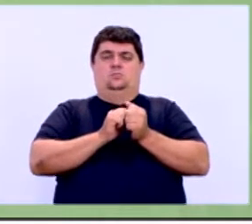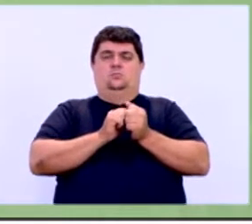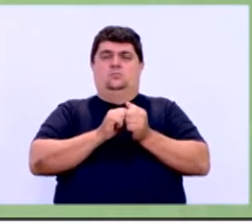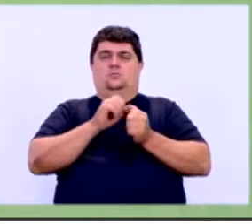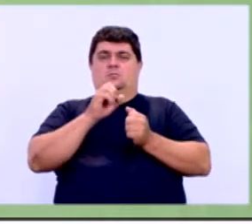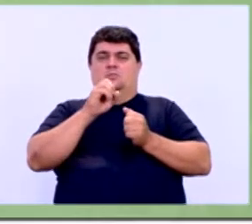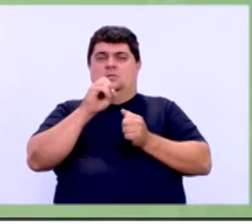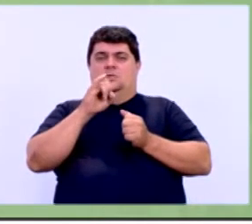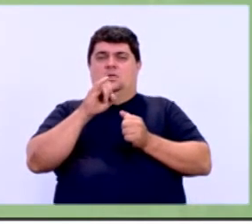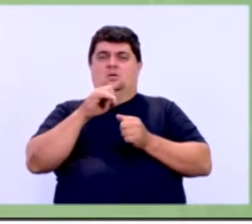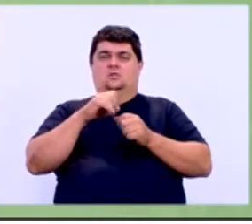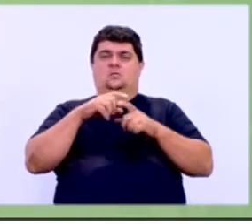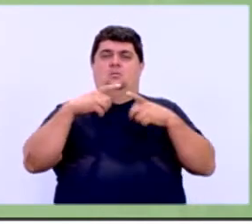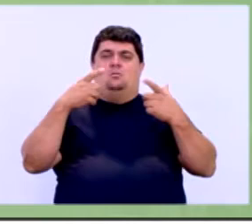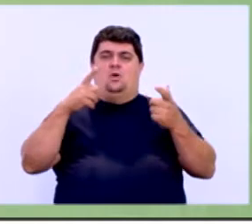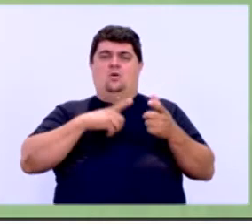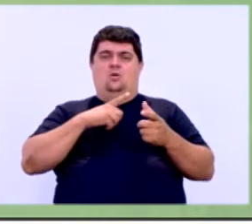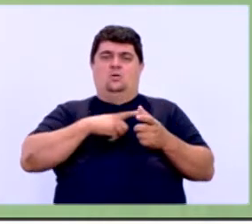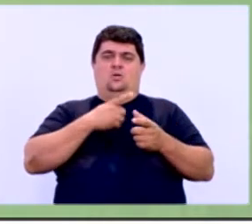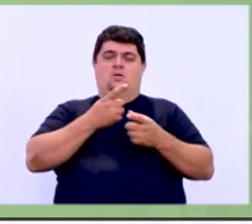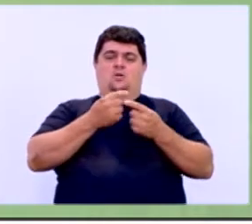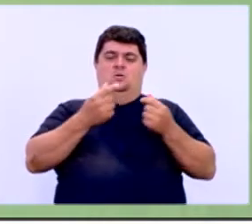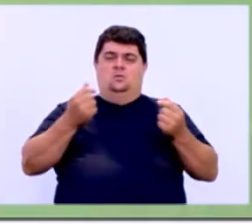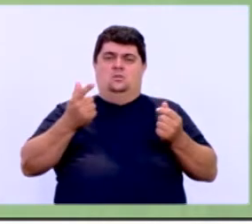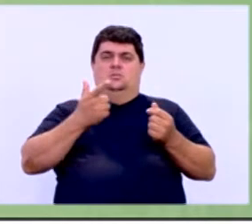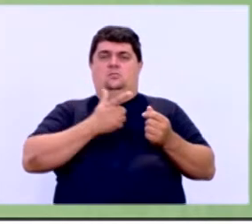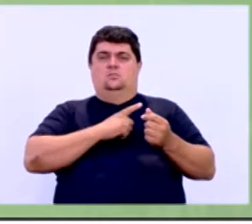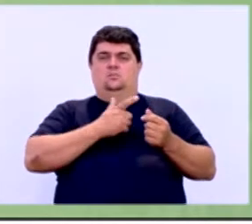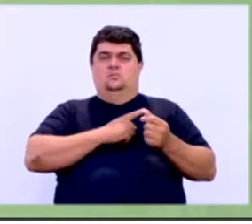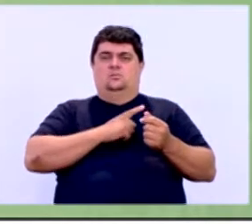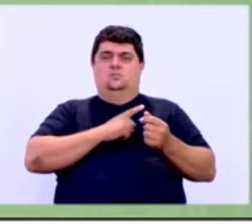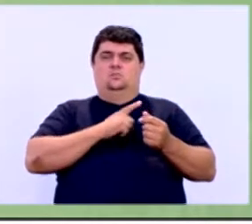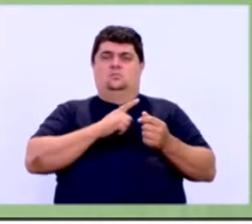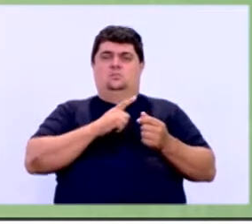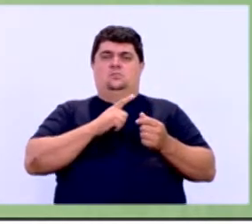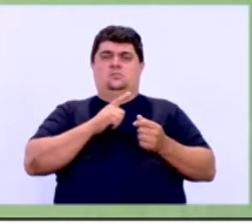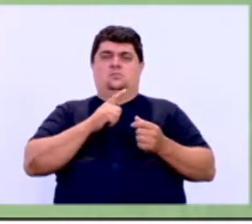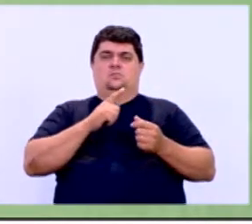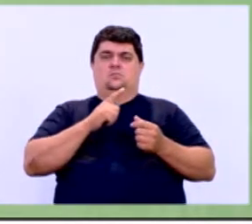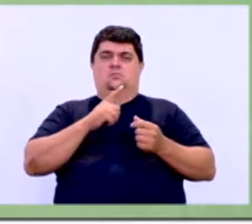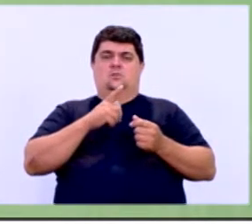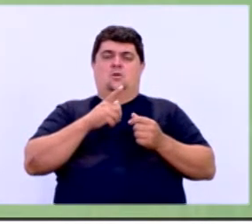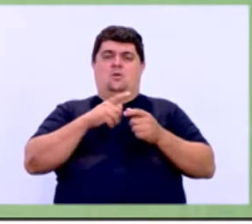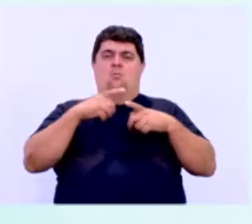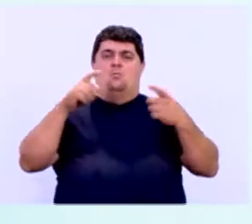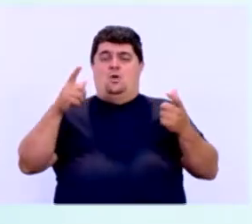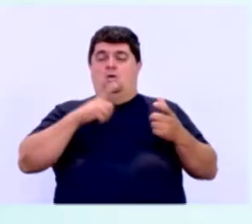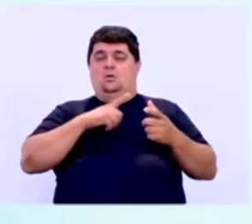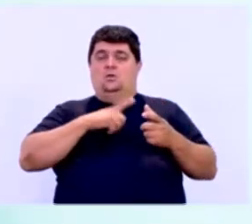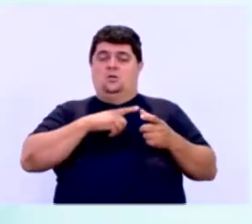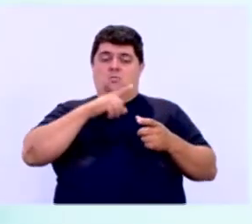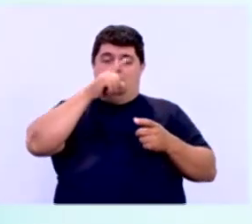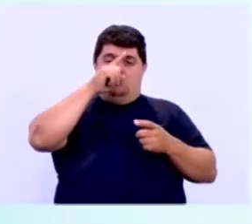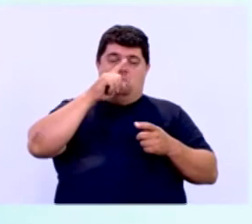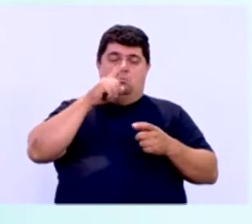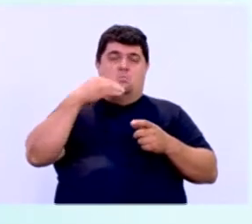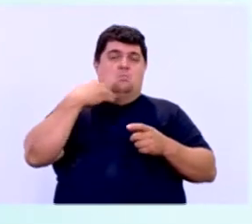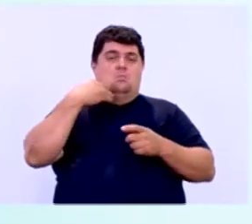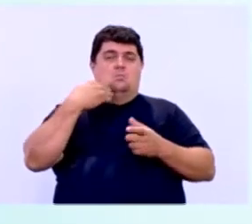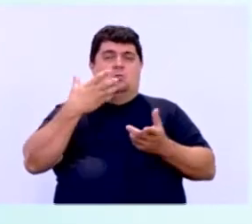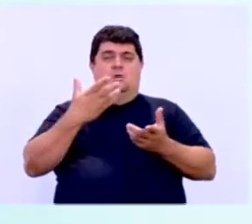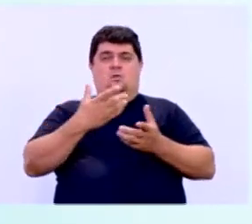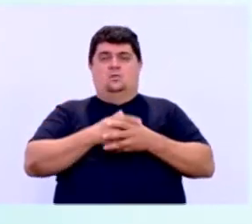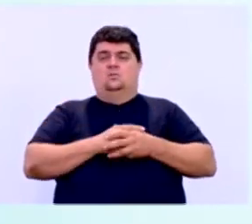quanto maior o recurso financeiro, né, a ser buscado no mercado, maior o risco do banco também em receber o dinheiro. E